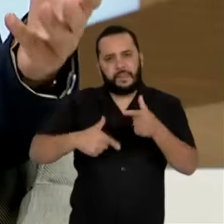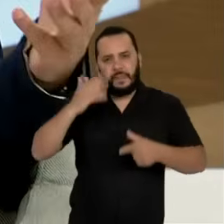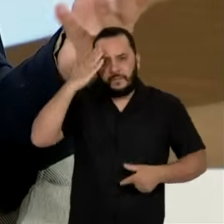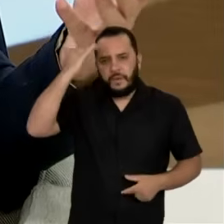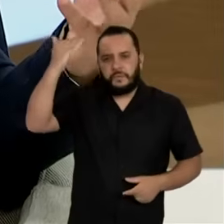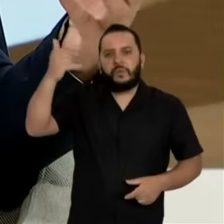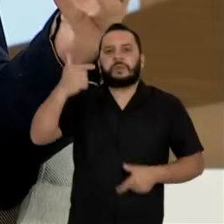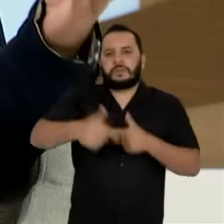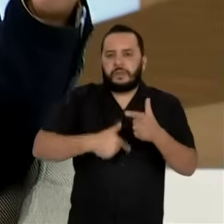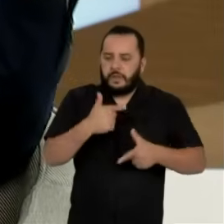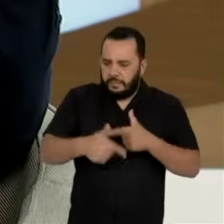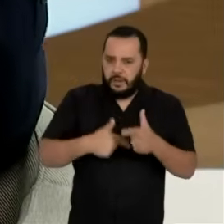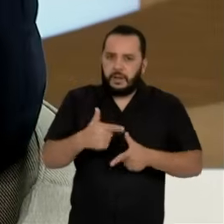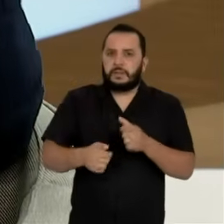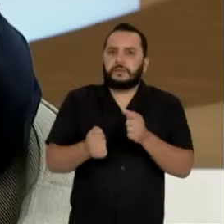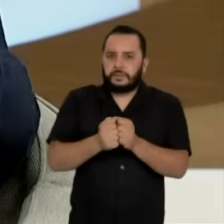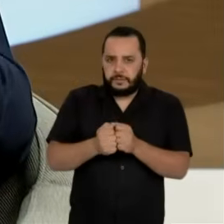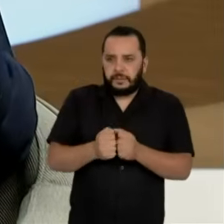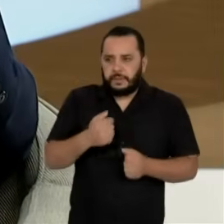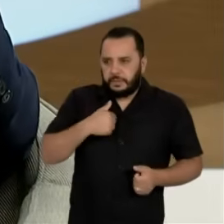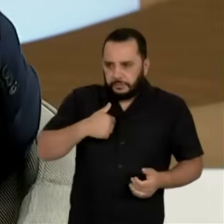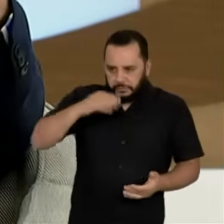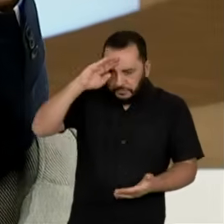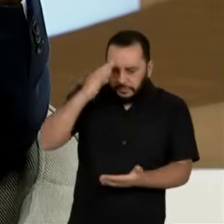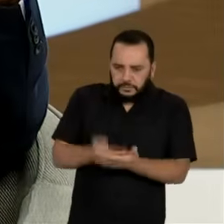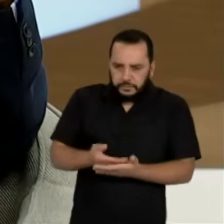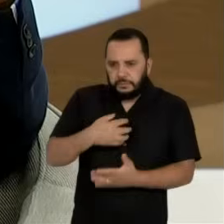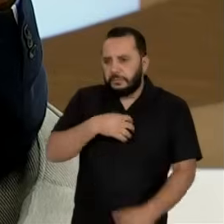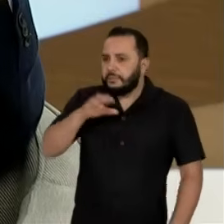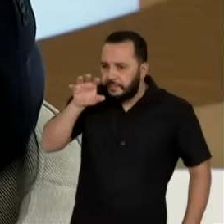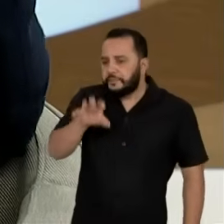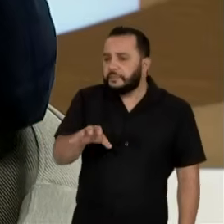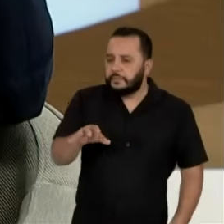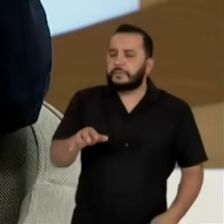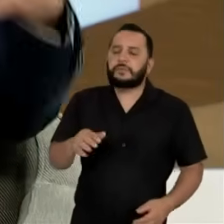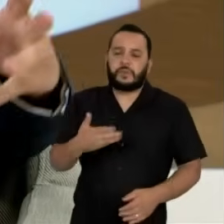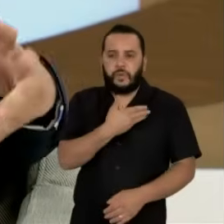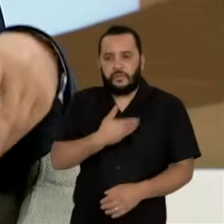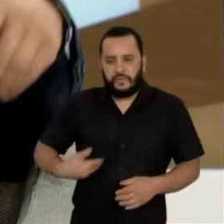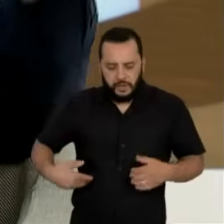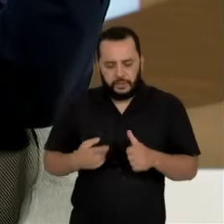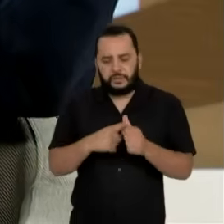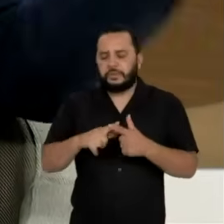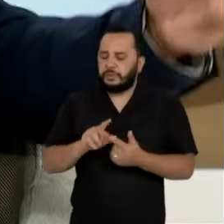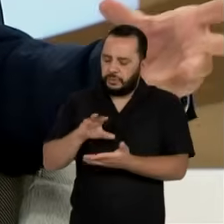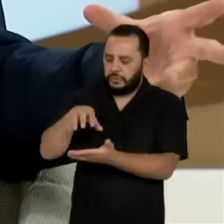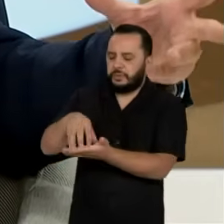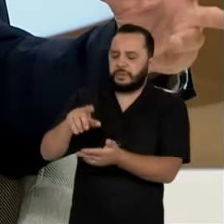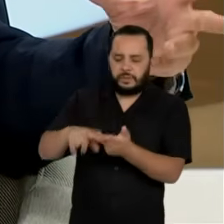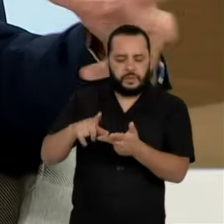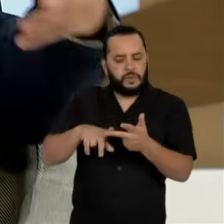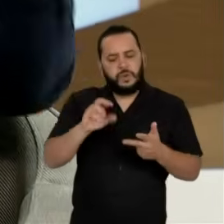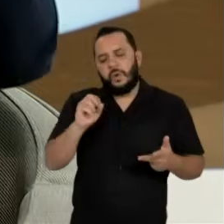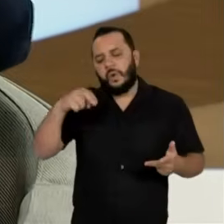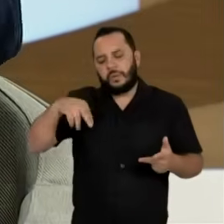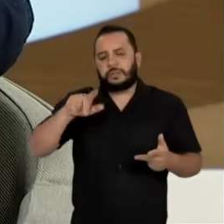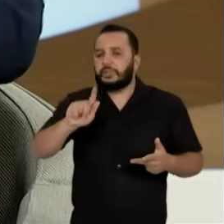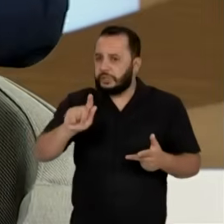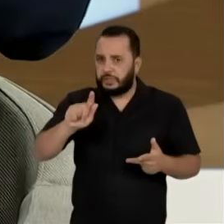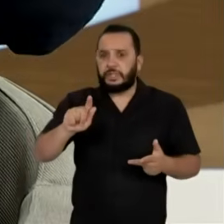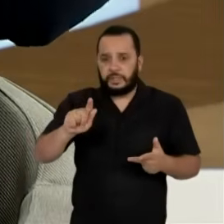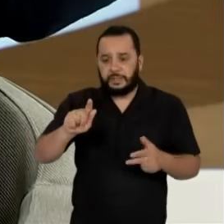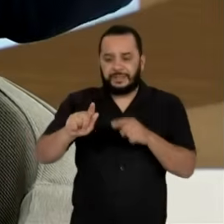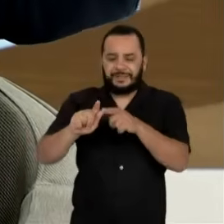trabalha junto. E eu acredito nisso, sabe? Poder público, instituições, ONGs, tem ONGs que